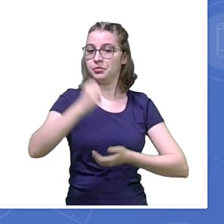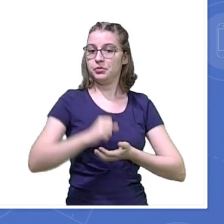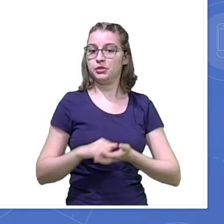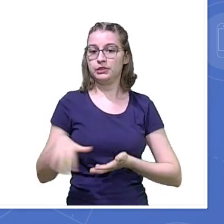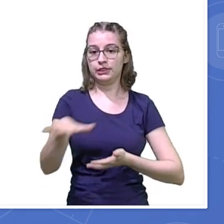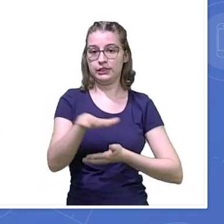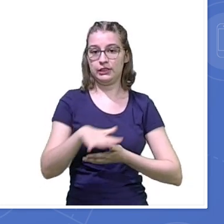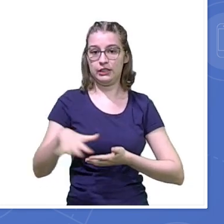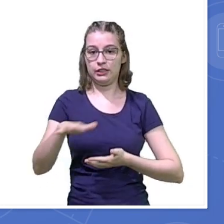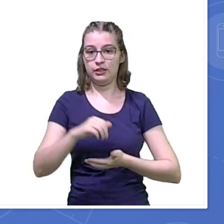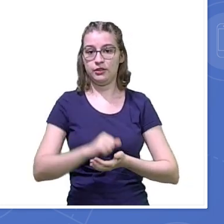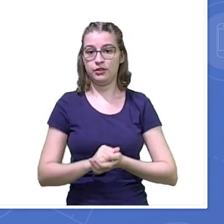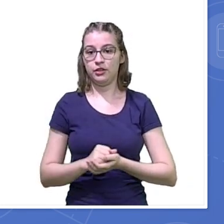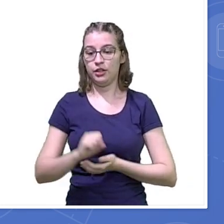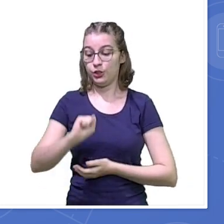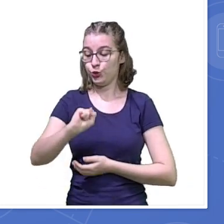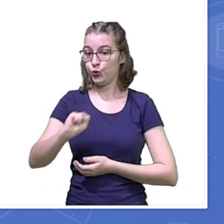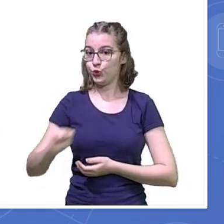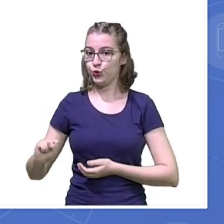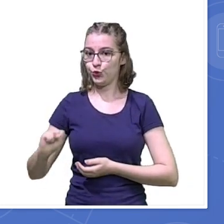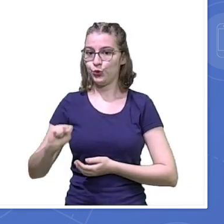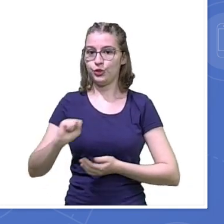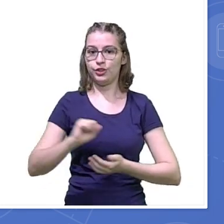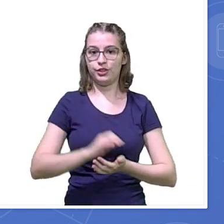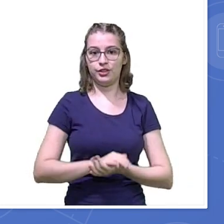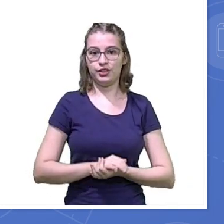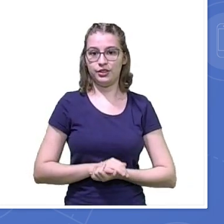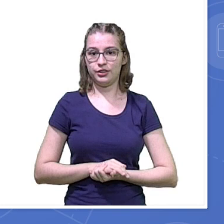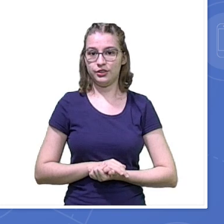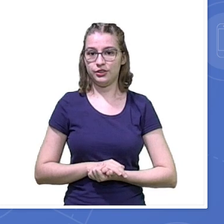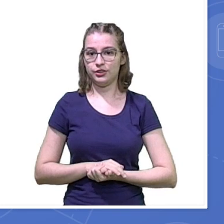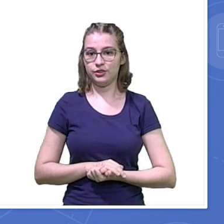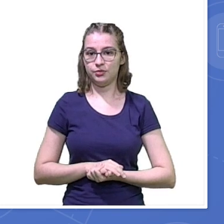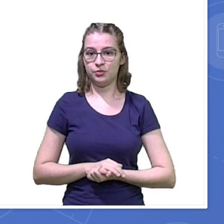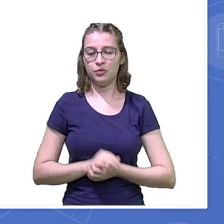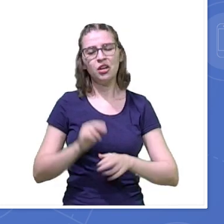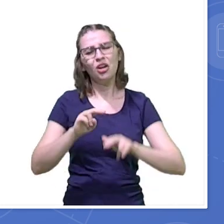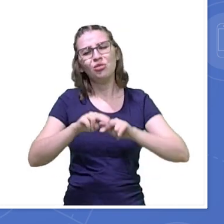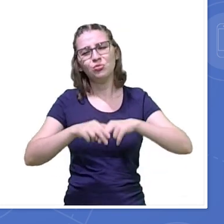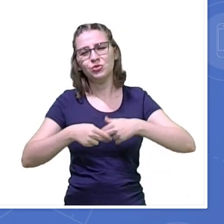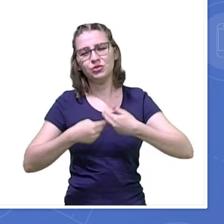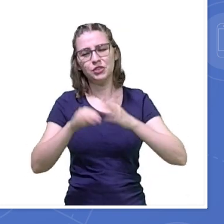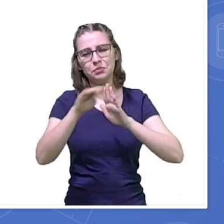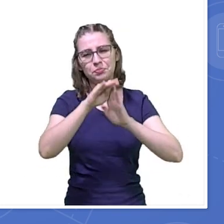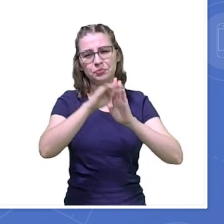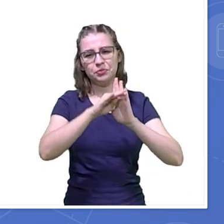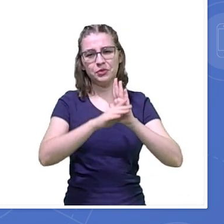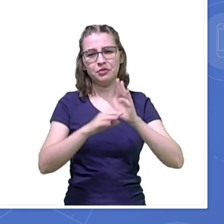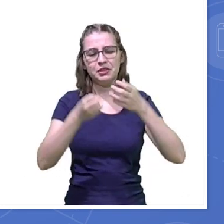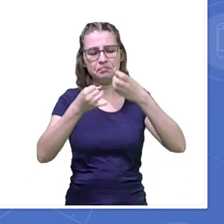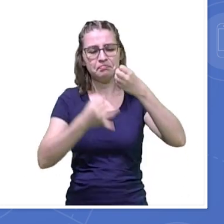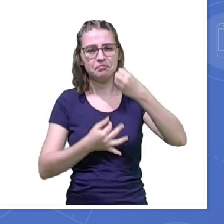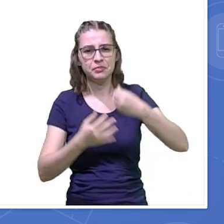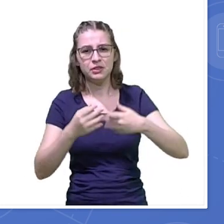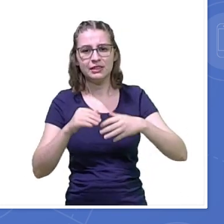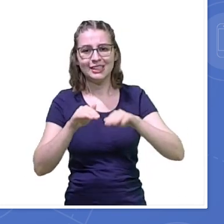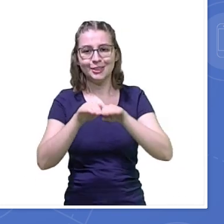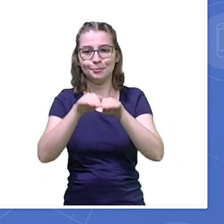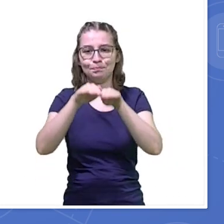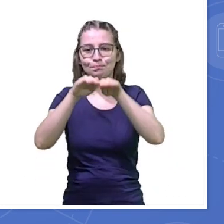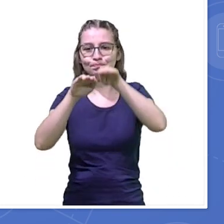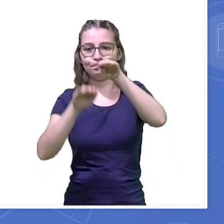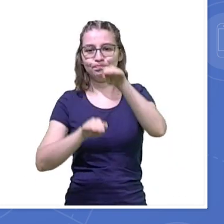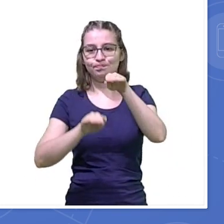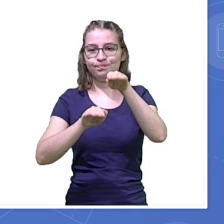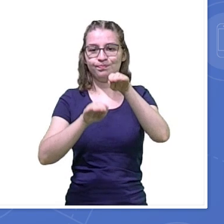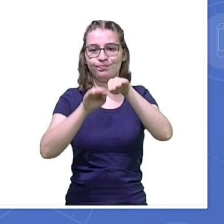área do Sudeste brasileiro e um dos fatores que explicam, né, essa desigualdade muito grande que